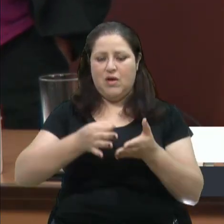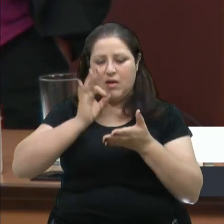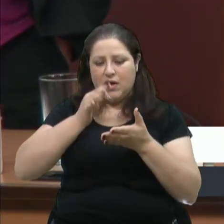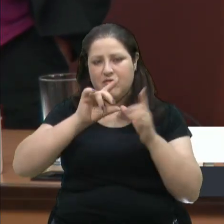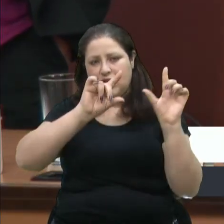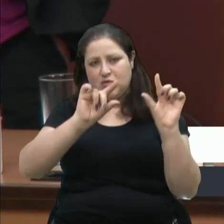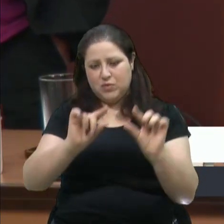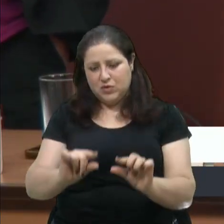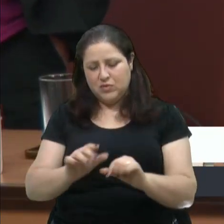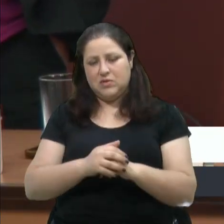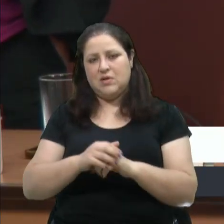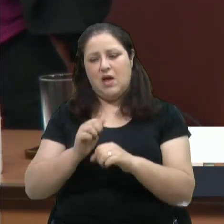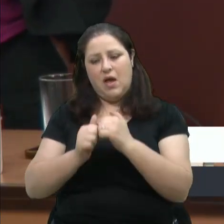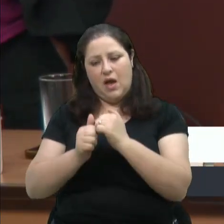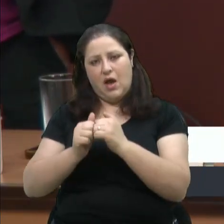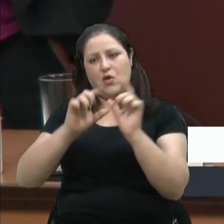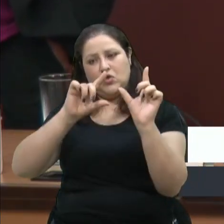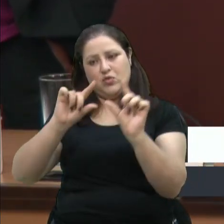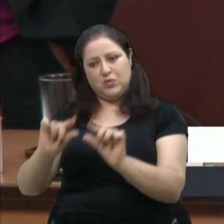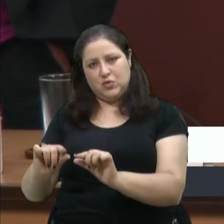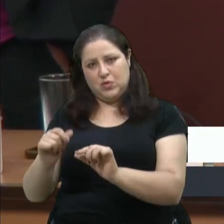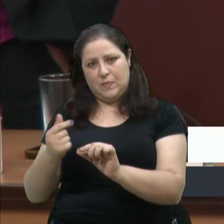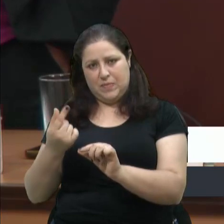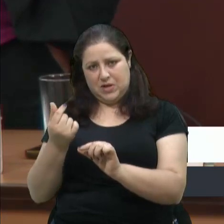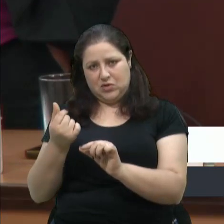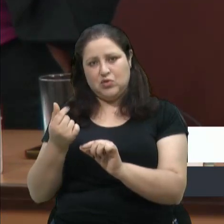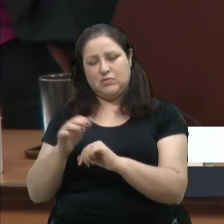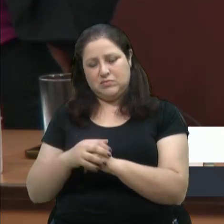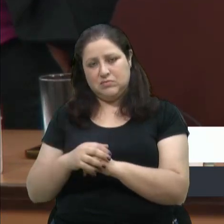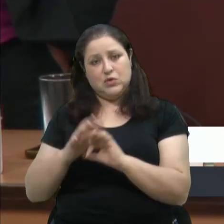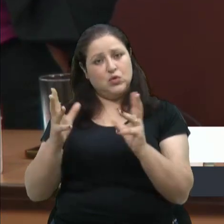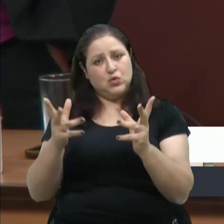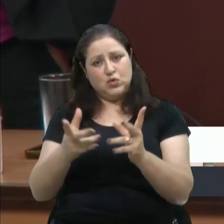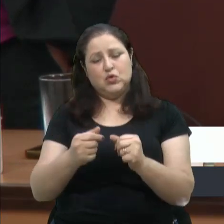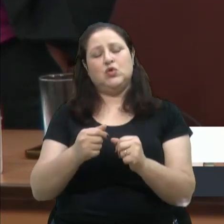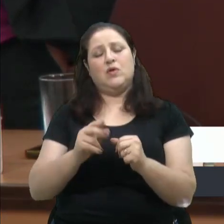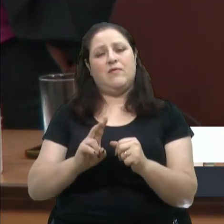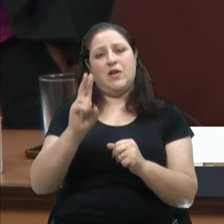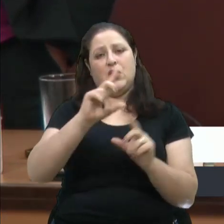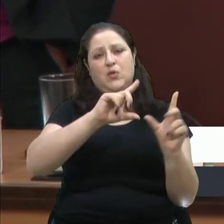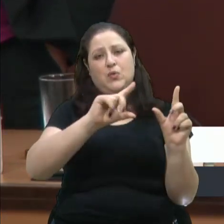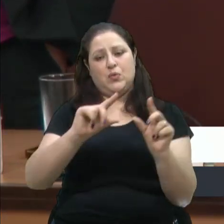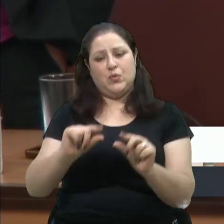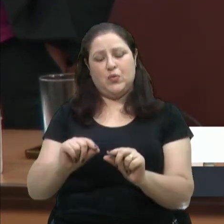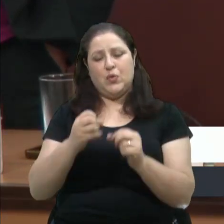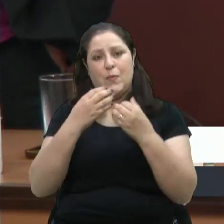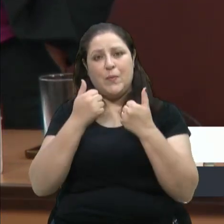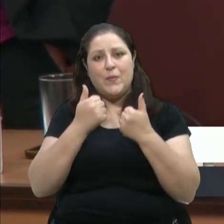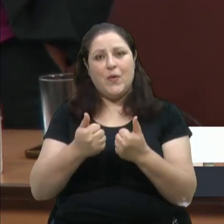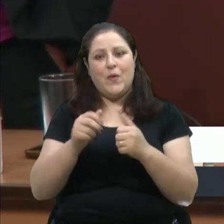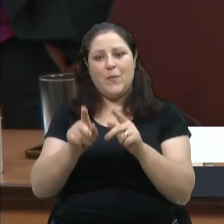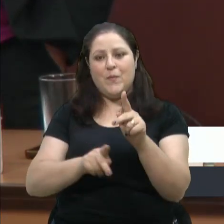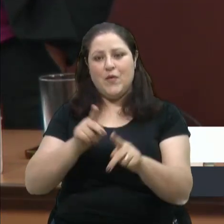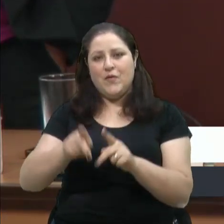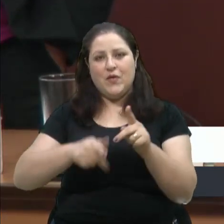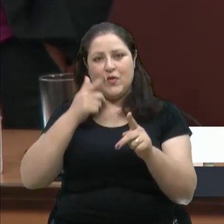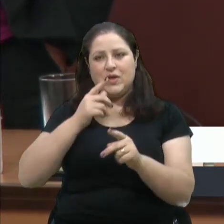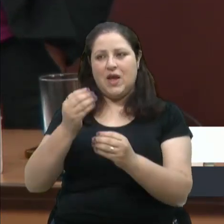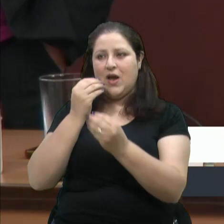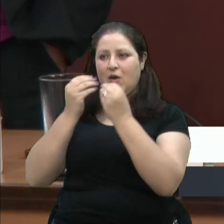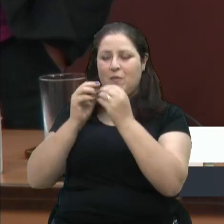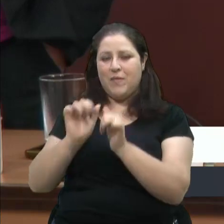o arroz tá tudo baixando o vereador tudo achando que bom o povo agora vai poder começar a se alimentar melhor ter mais